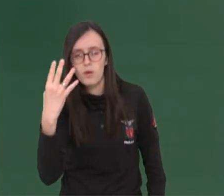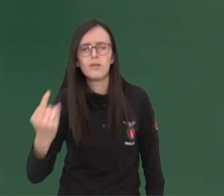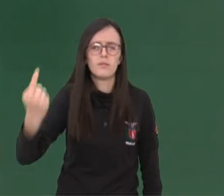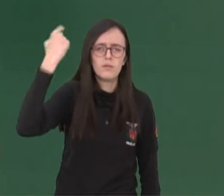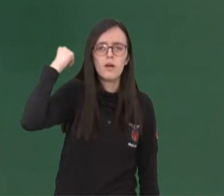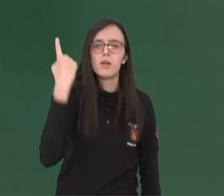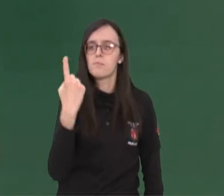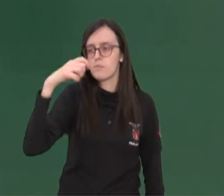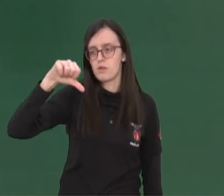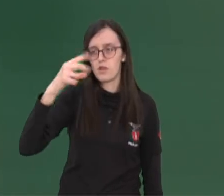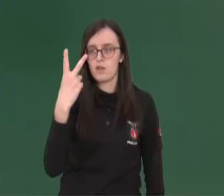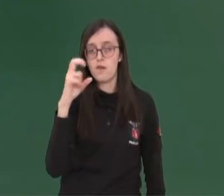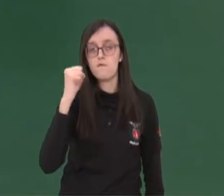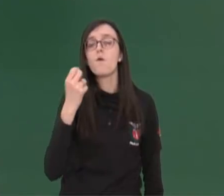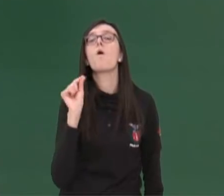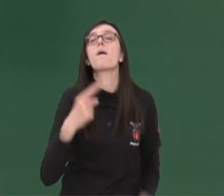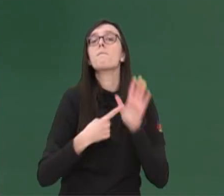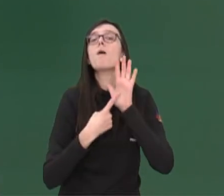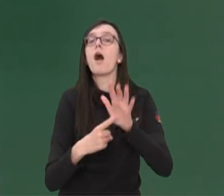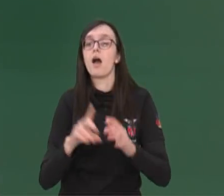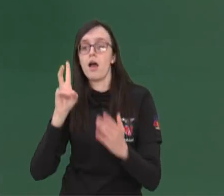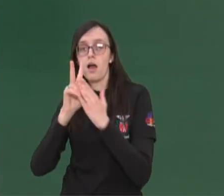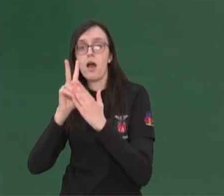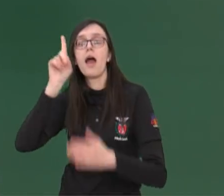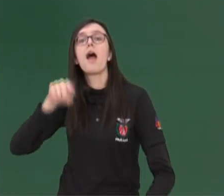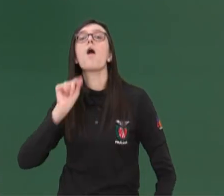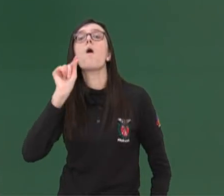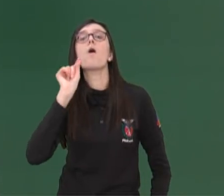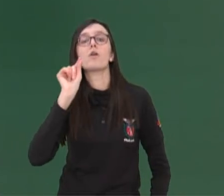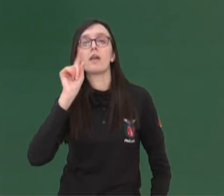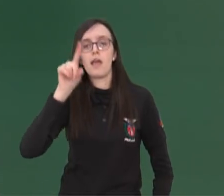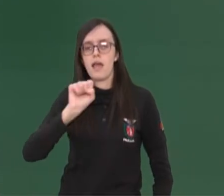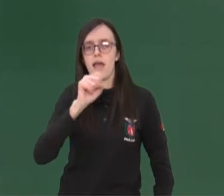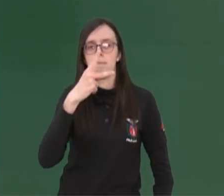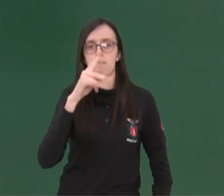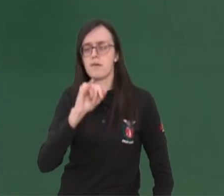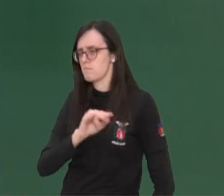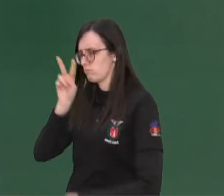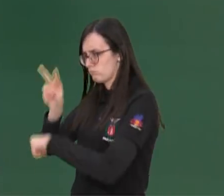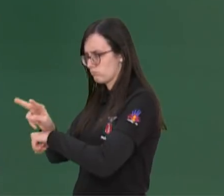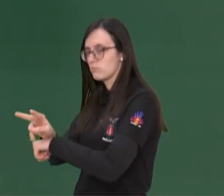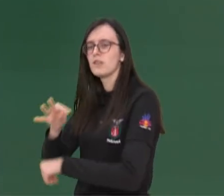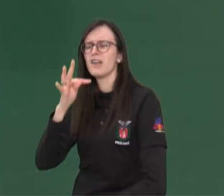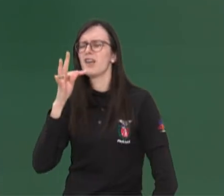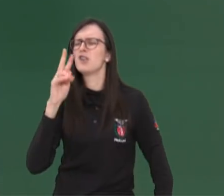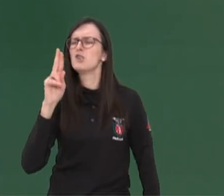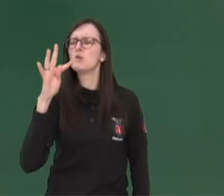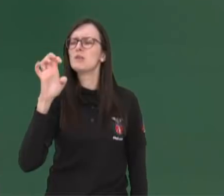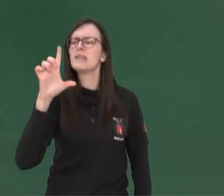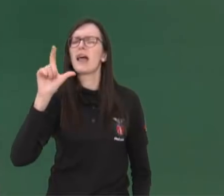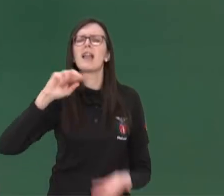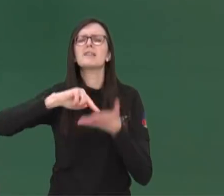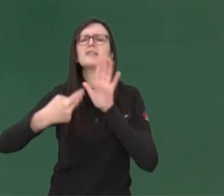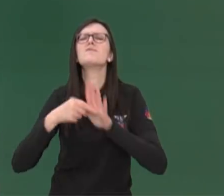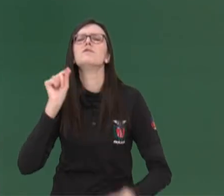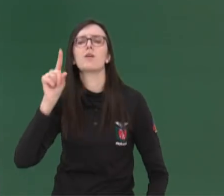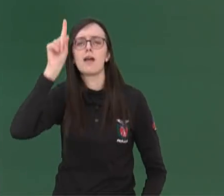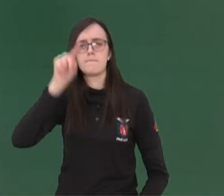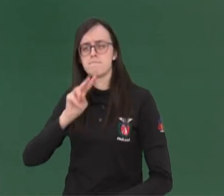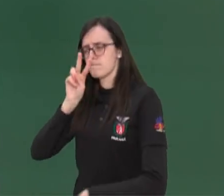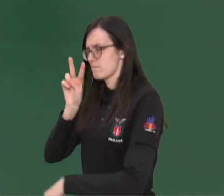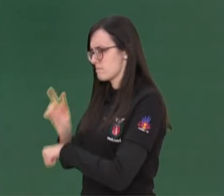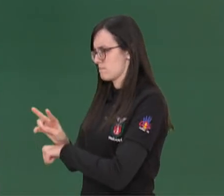de 1928, colocava o indígena sob a tutela do SPI. O que é tutela? Está aqui embaixo.